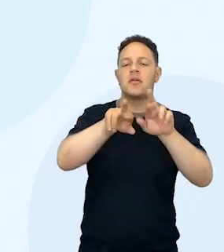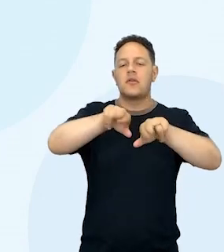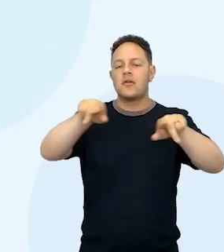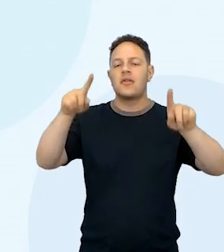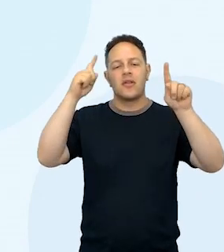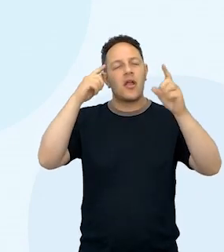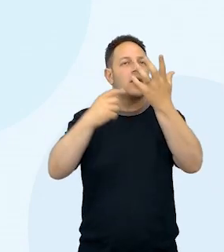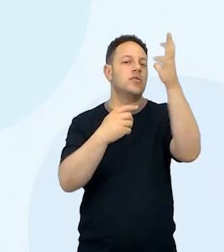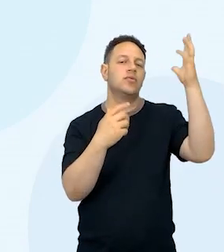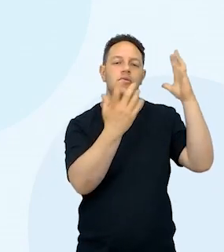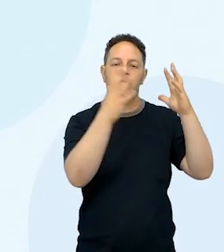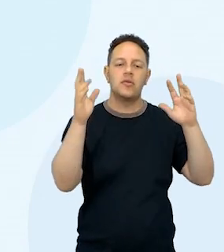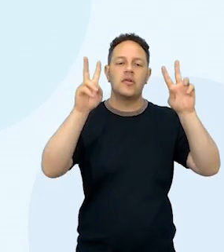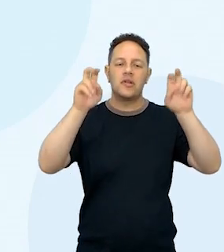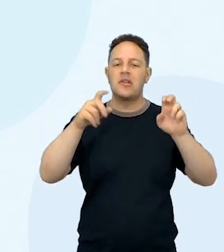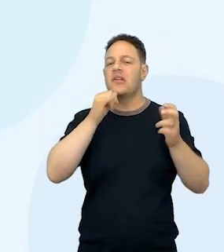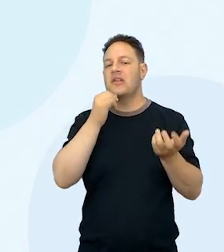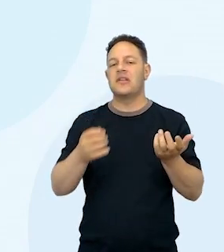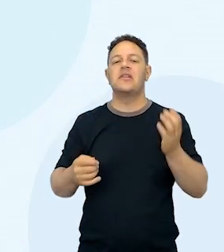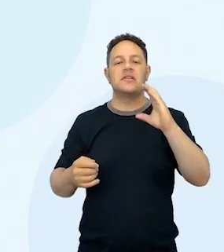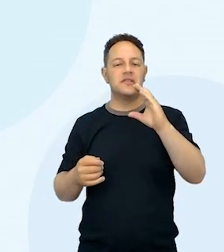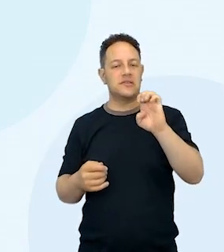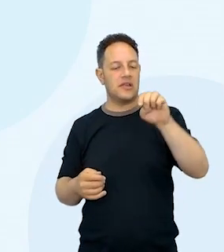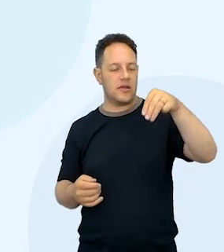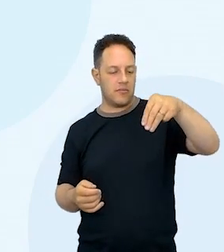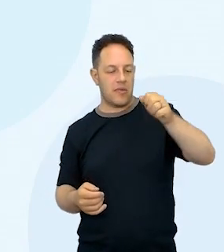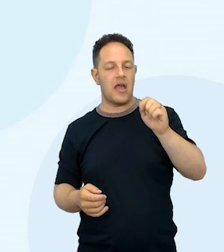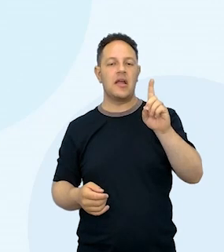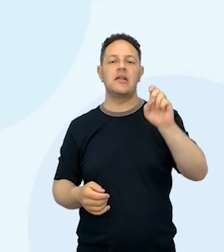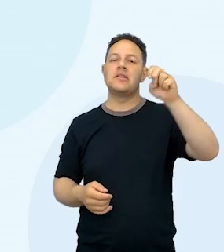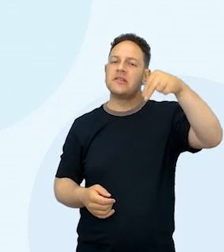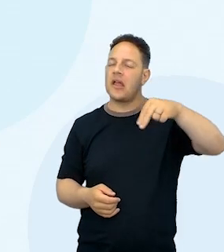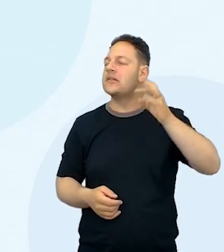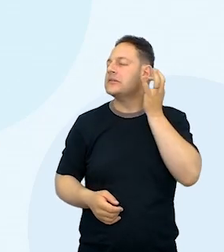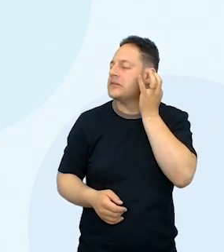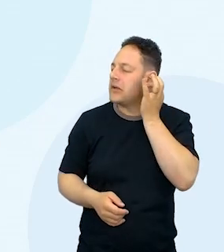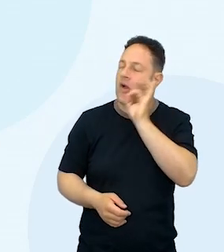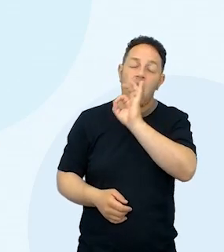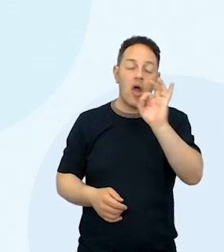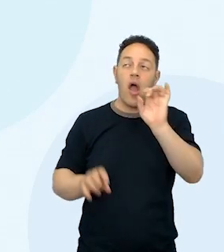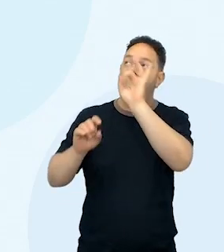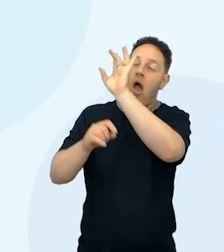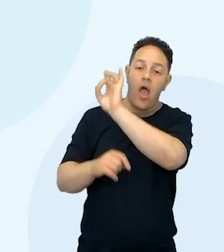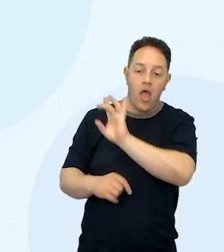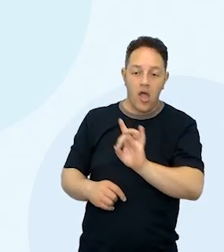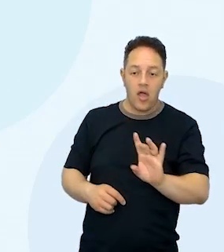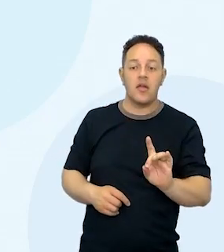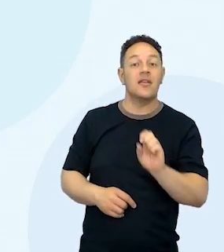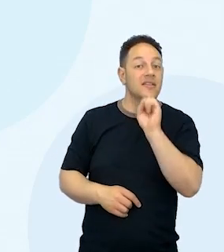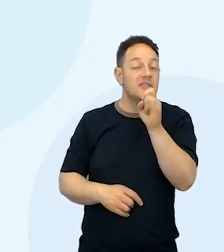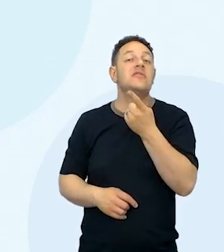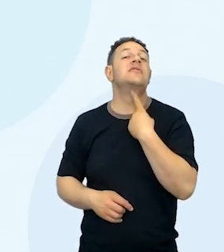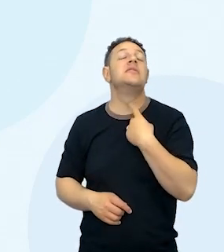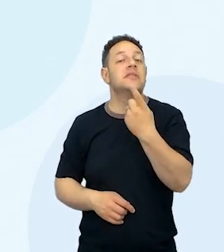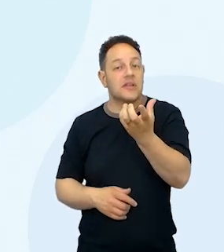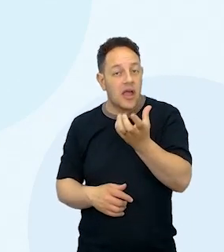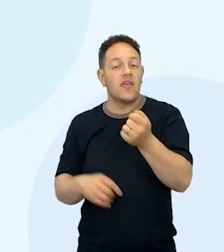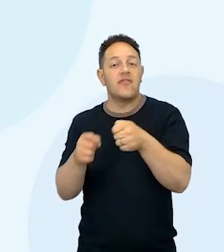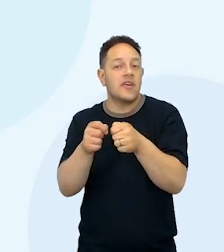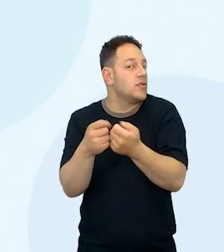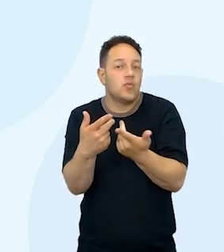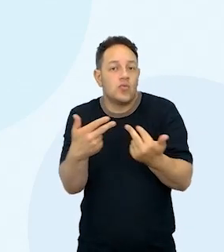interessante, o próprio INPE, o CEMADEM, são plataformas riquíssimas. Então, caso você queira desenvolver, né,